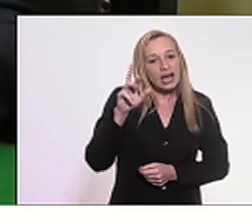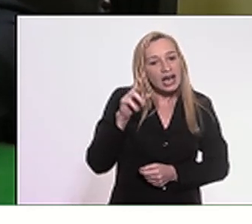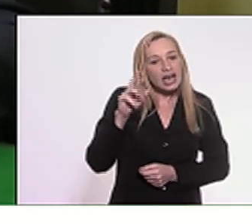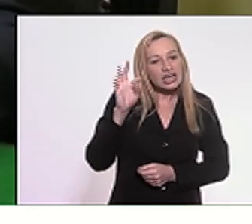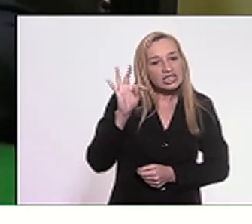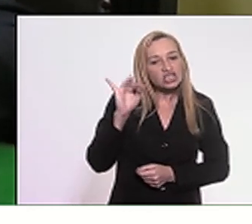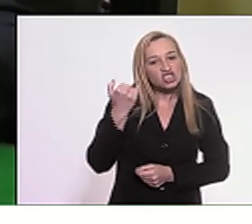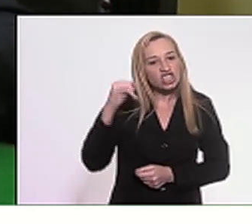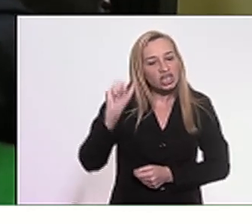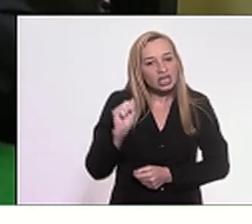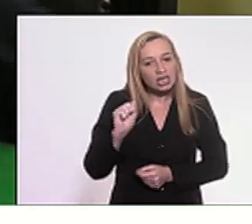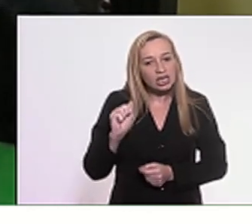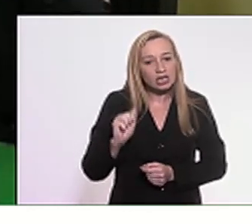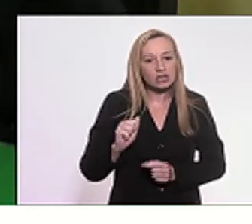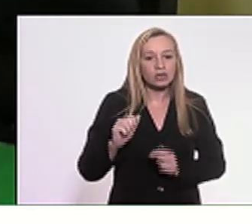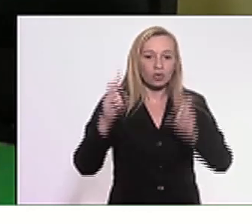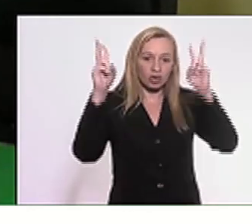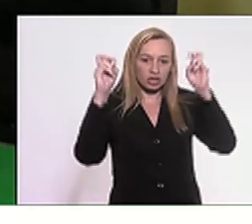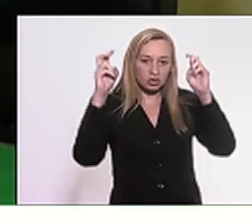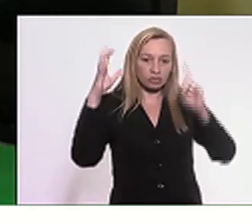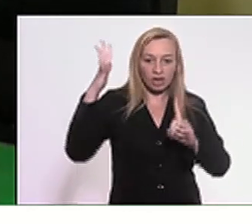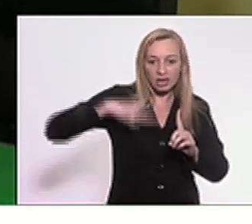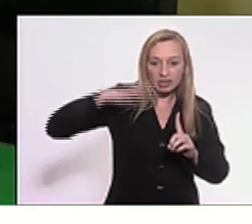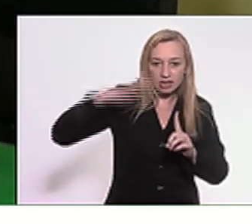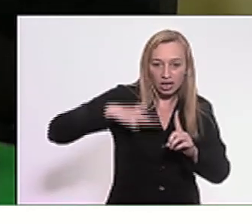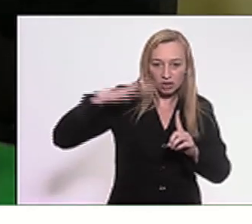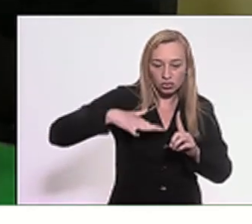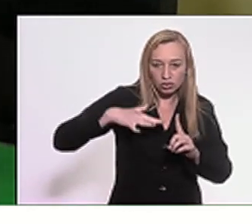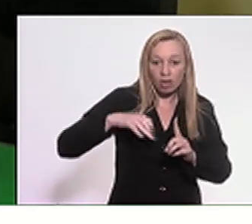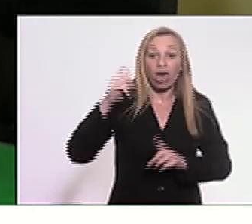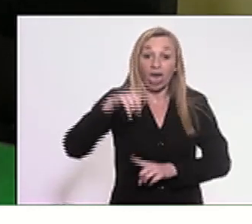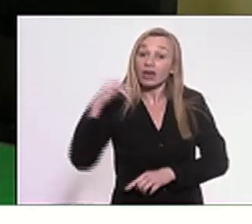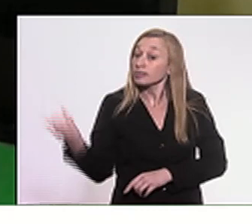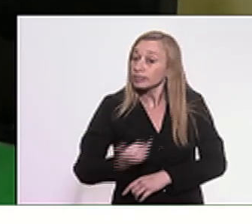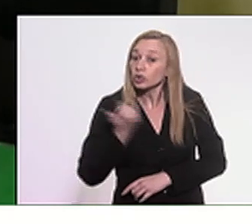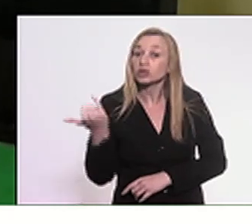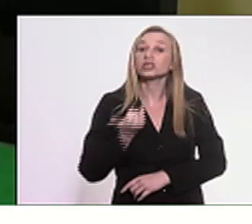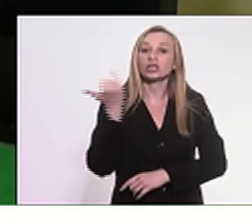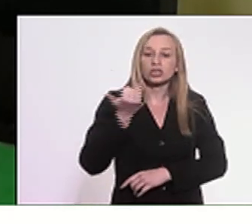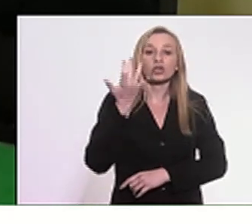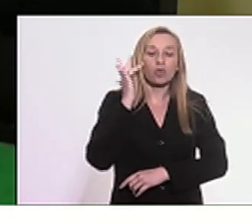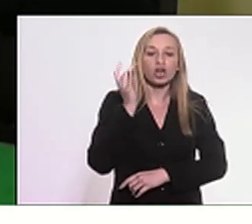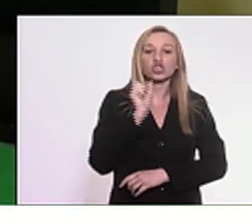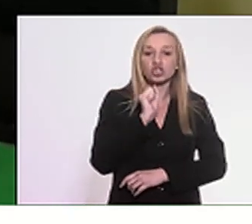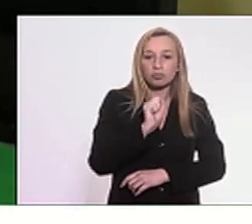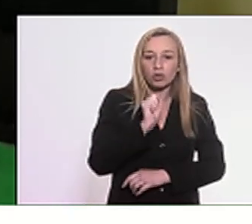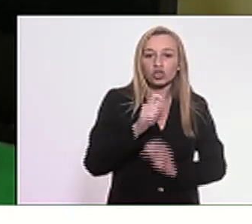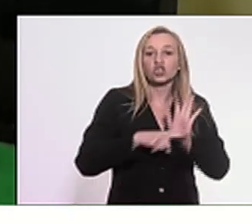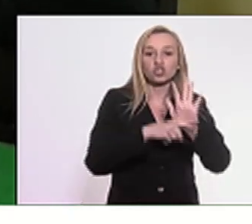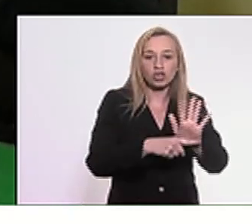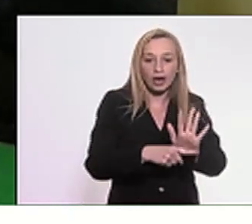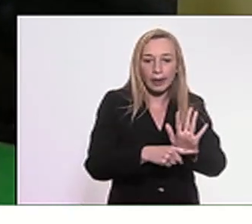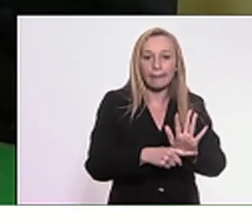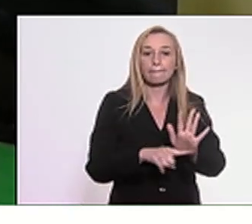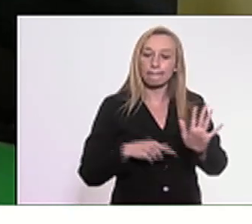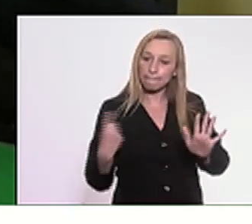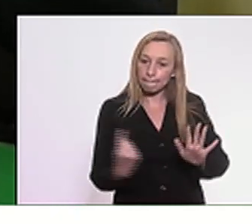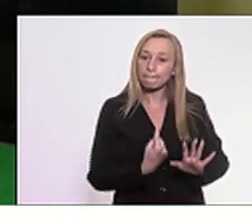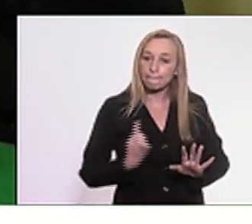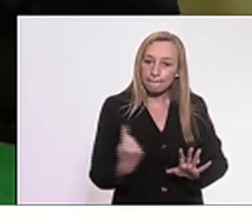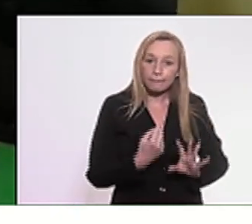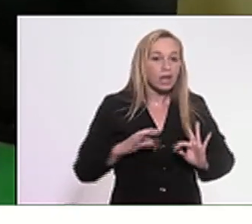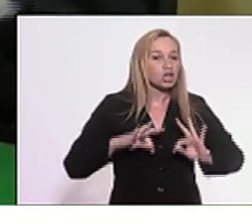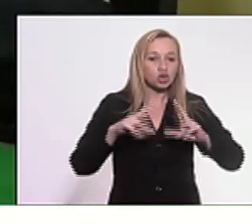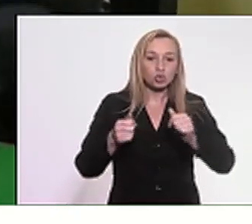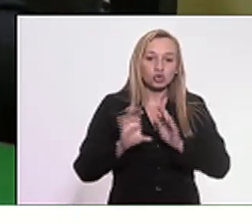sobre o assédio moral, muito, muito importante. Acho que pode definir muita coisa e ajudar a gente em todos